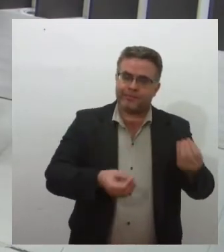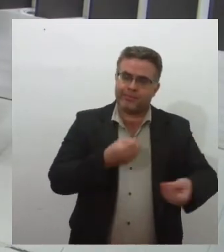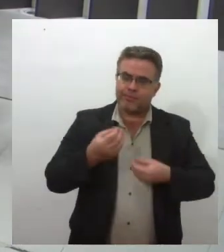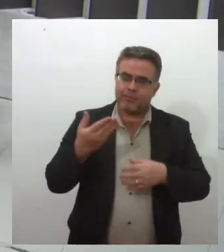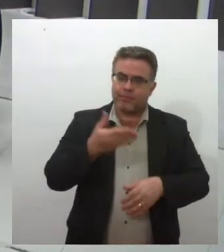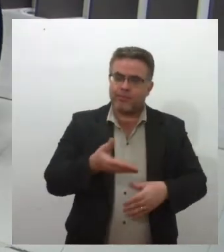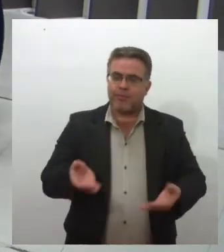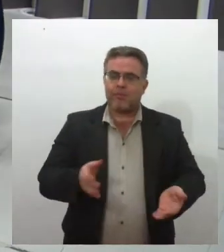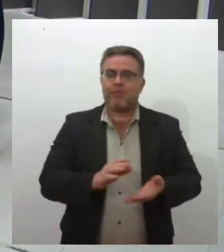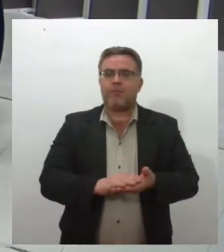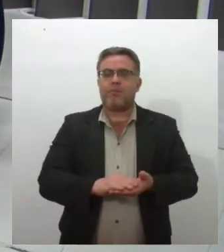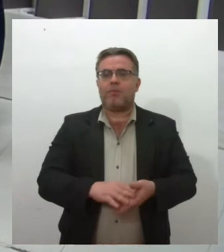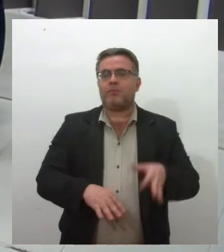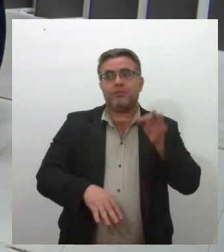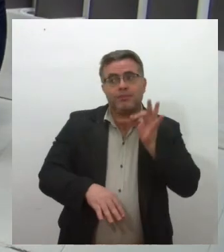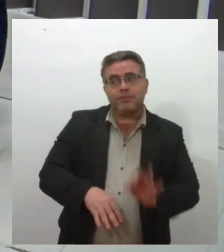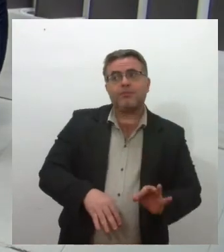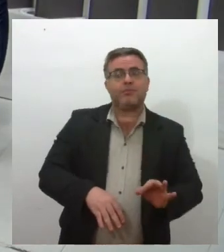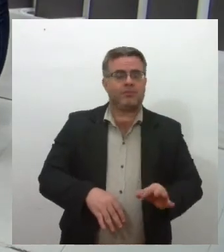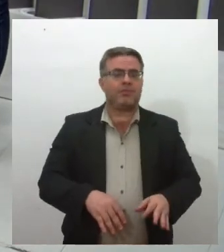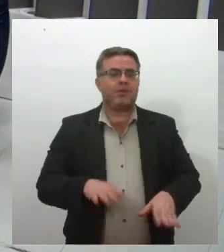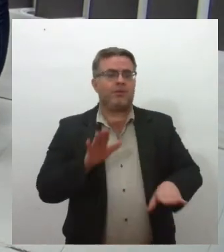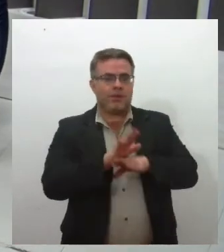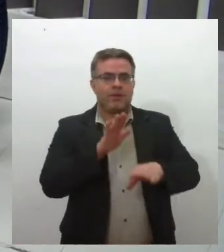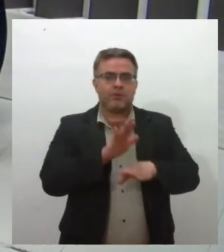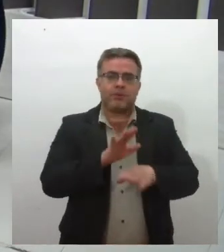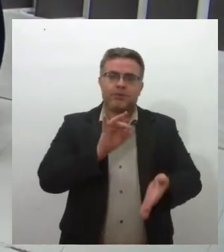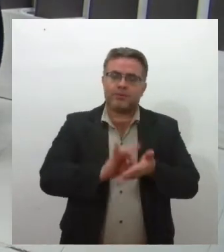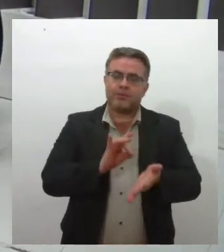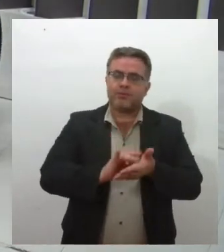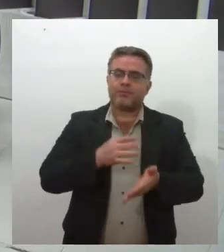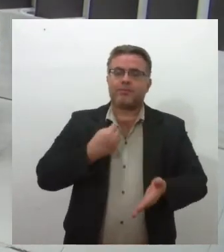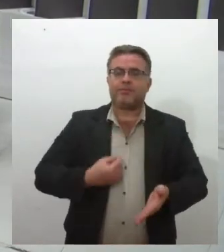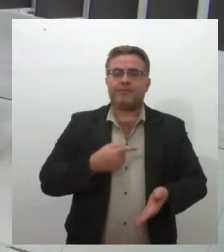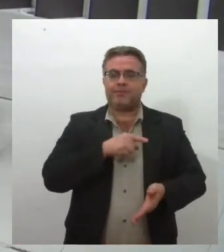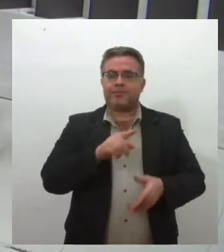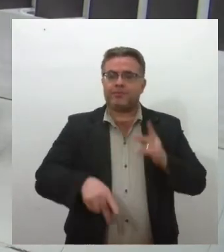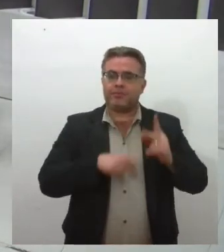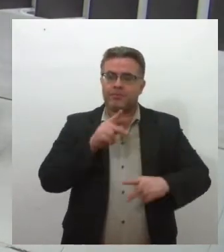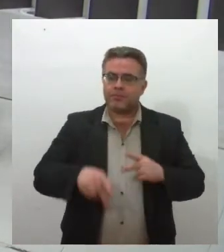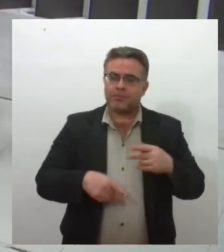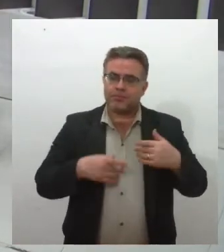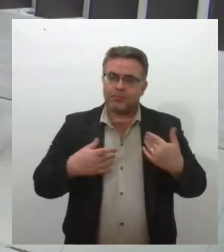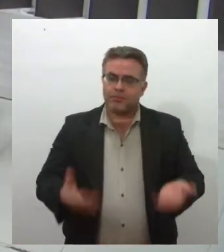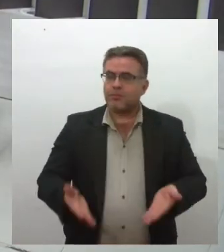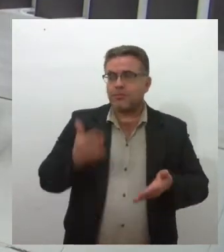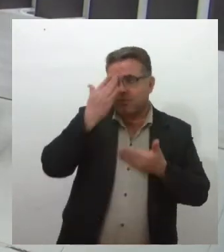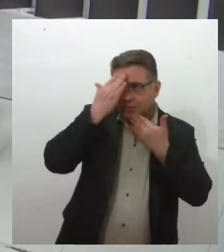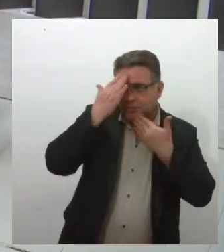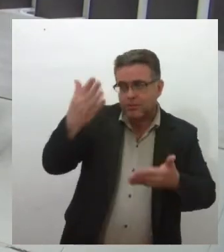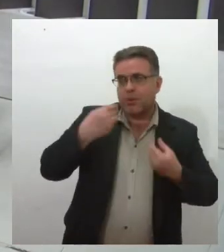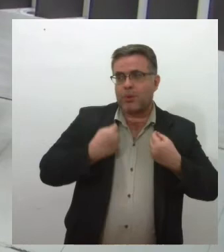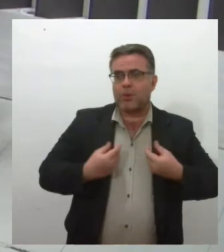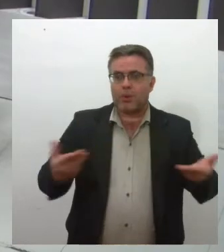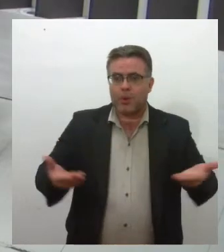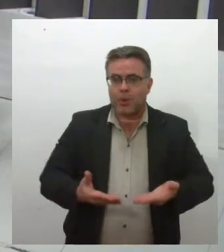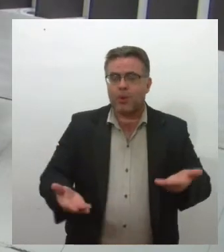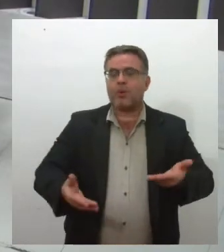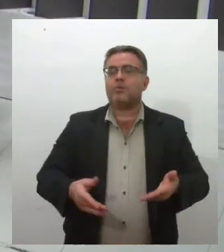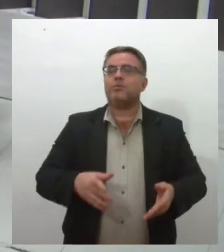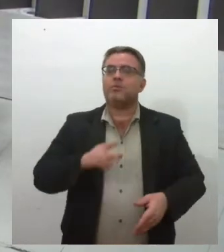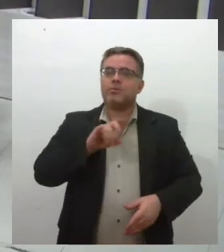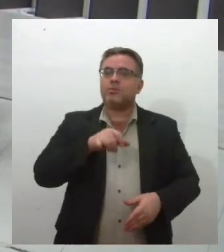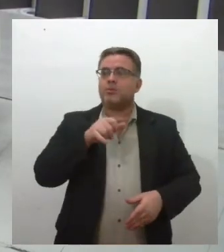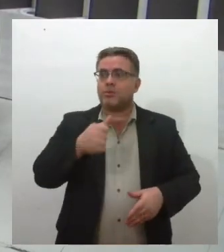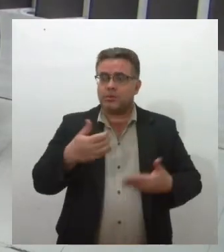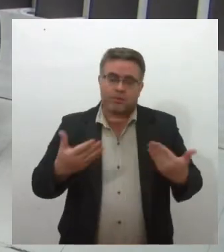município. Exatamente, vai facilitar muito a vida, né, dos moradores ali da região. Nilson, muito obrigada pela sua participação em nosso jornal, tá? Tenha